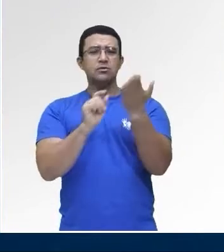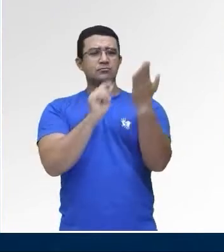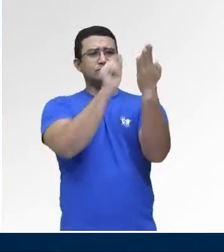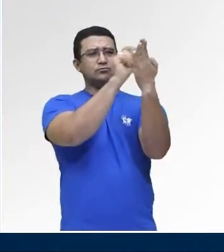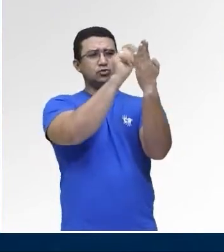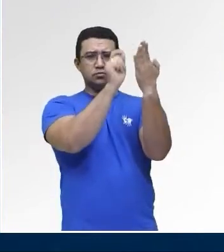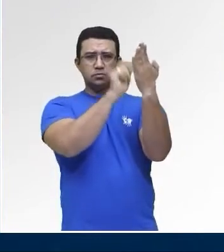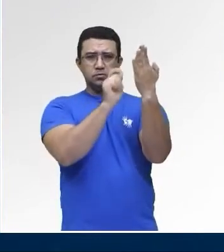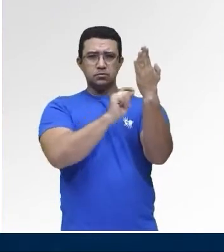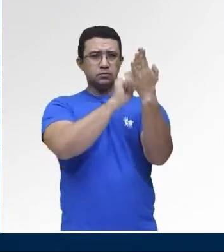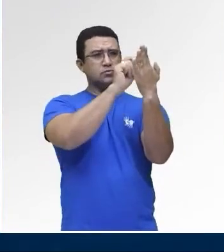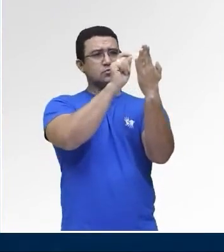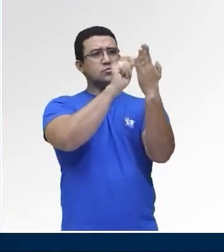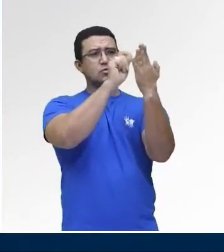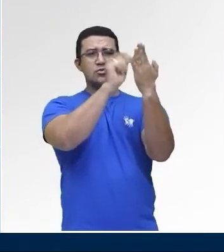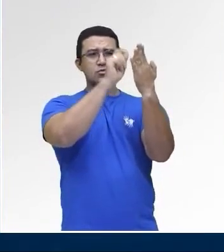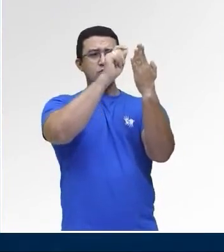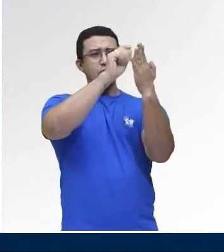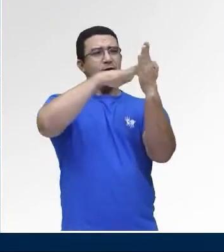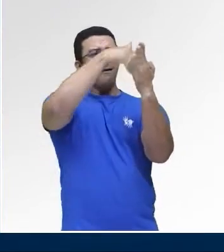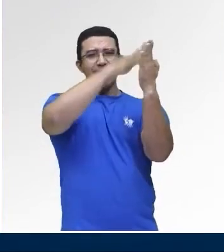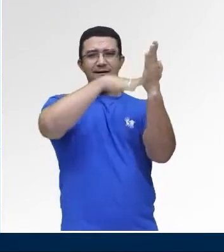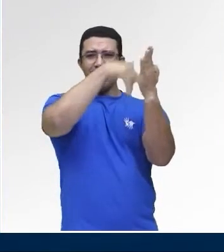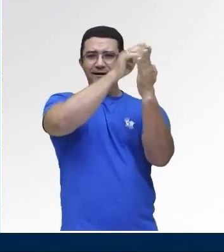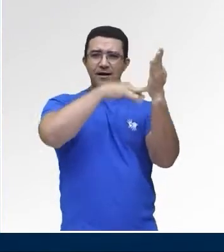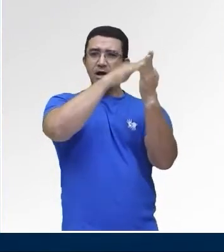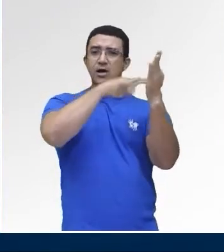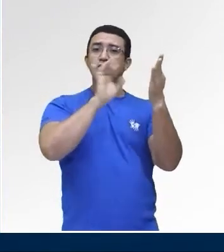fez essa arte usando apenas